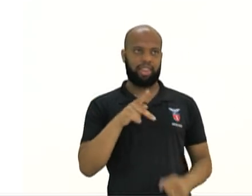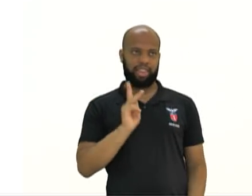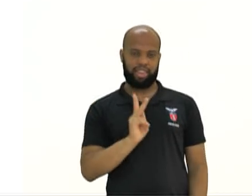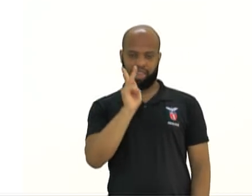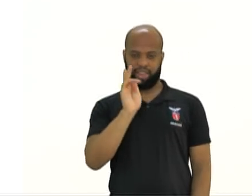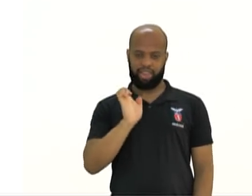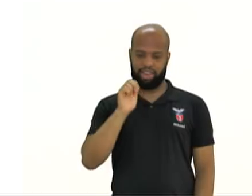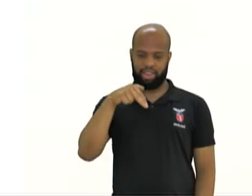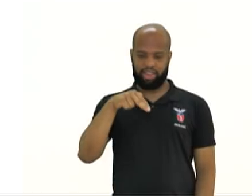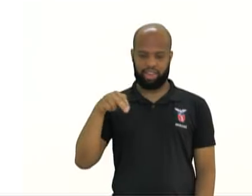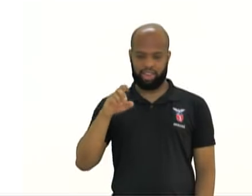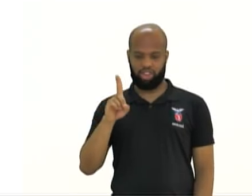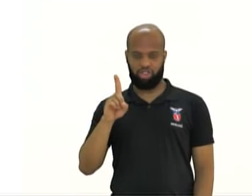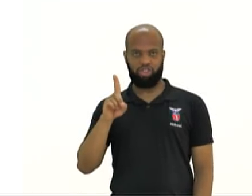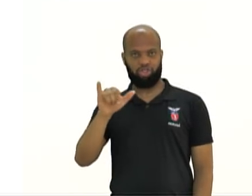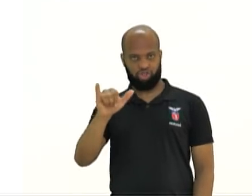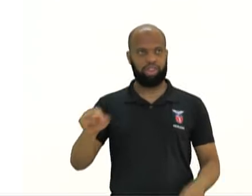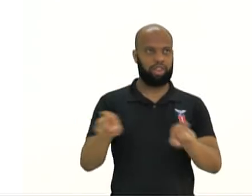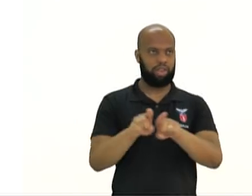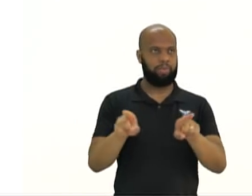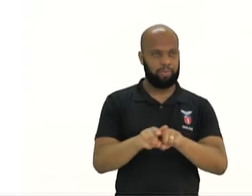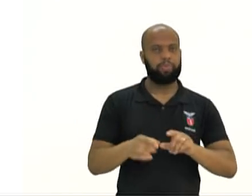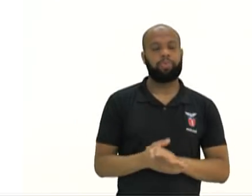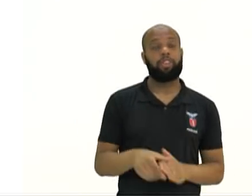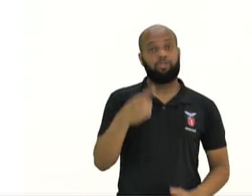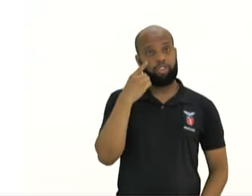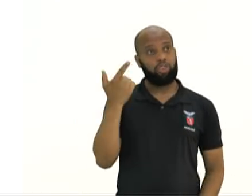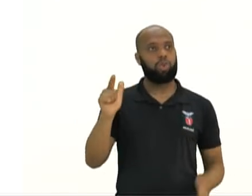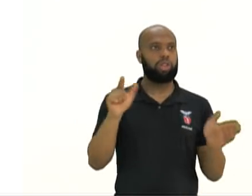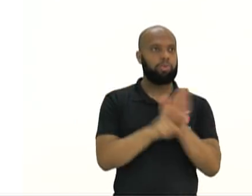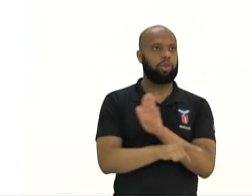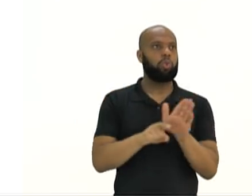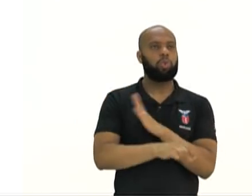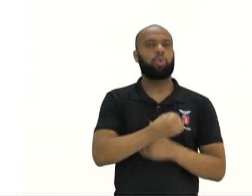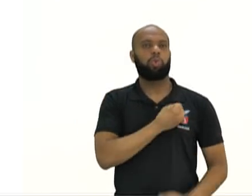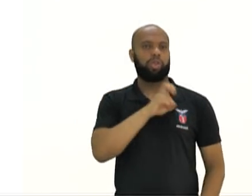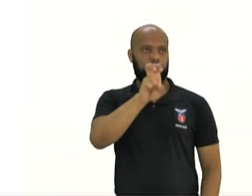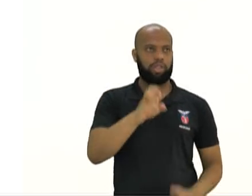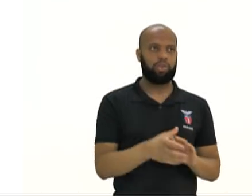da Polinésia também. Bom, mais um quiz aí, número 5.